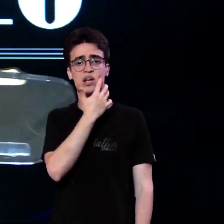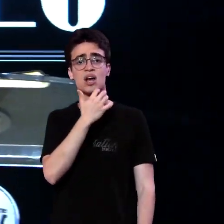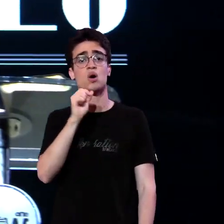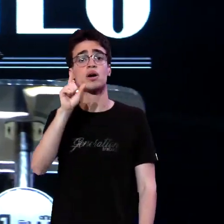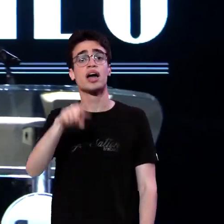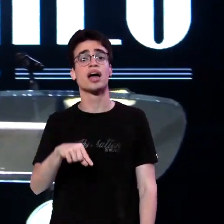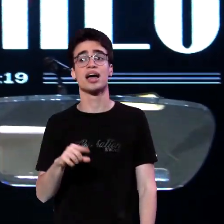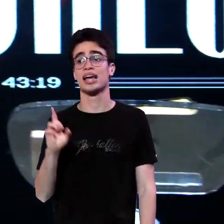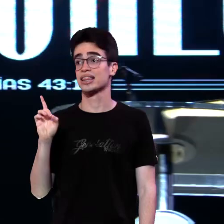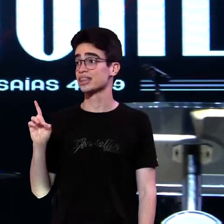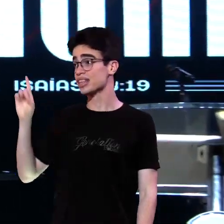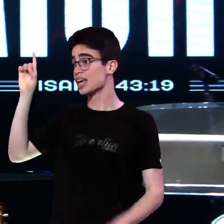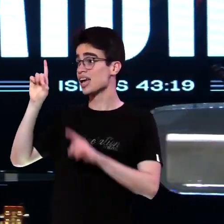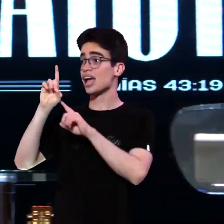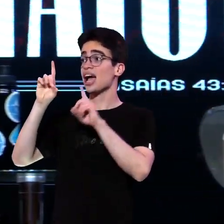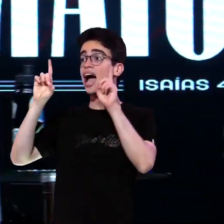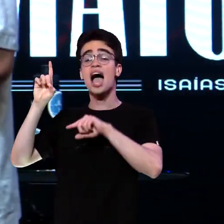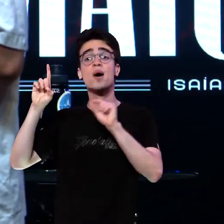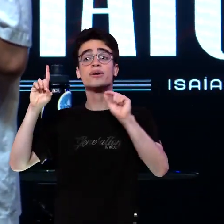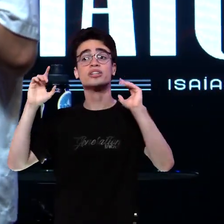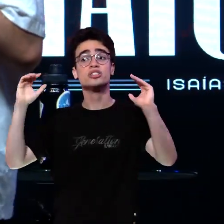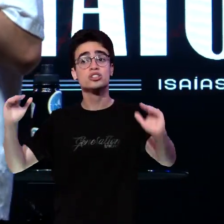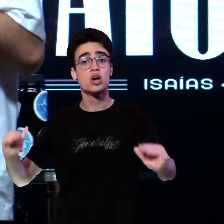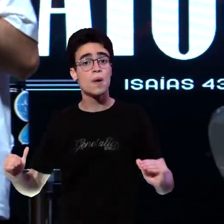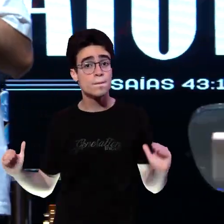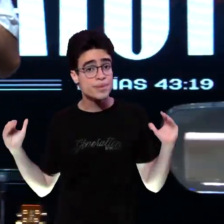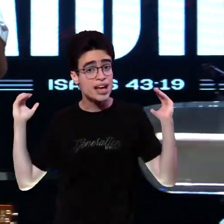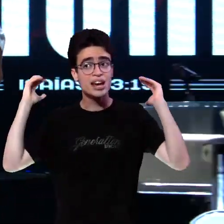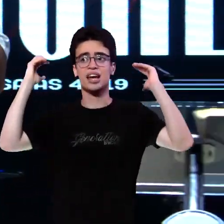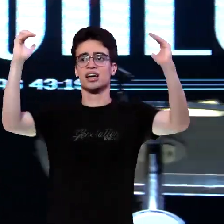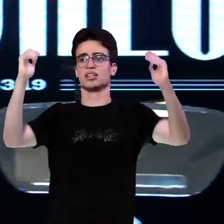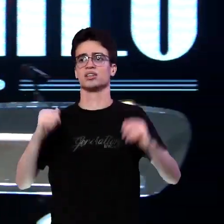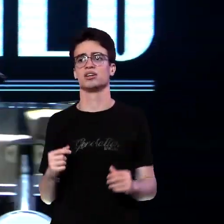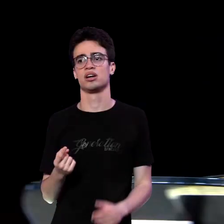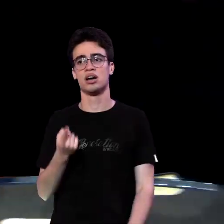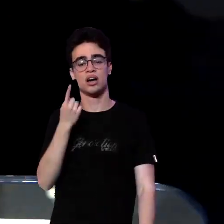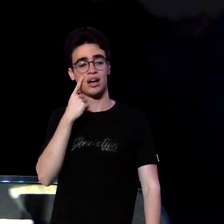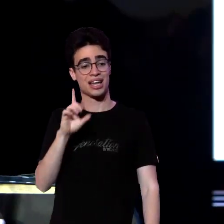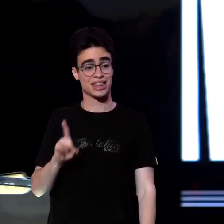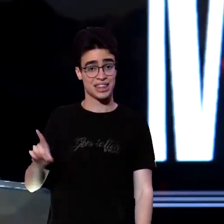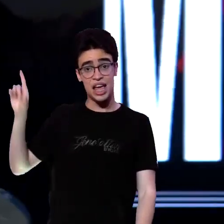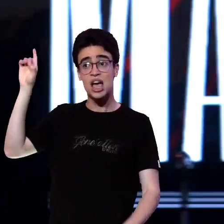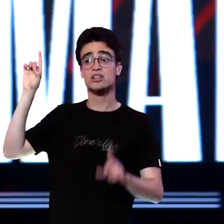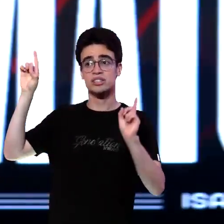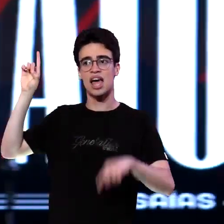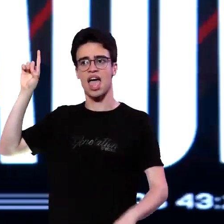que Deus é soberano. Repete assim comigo, Deus é